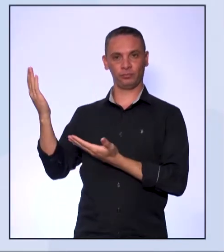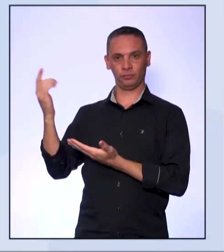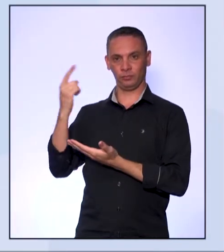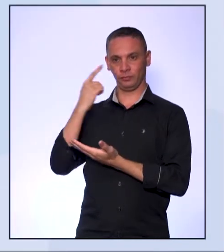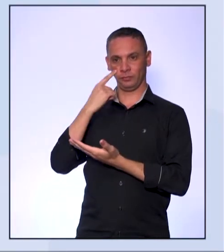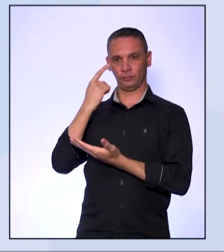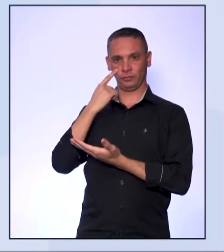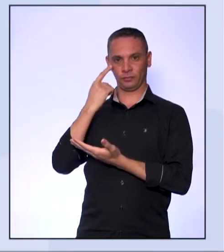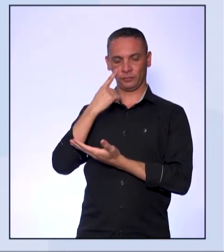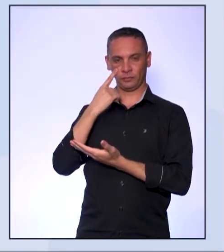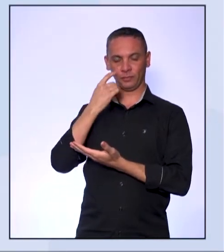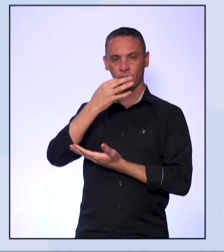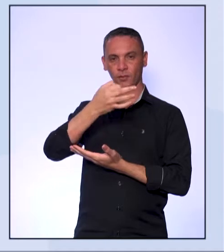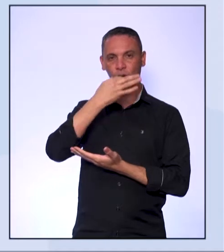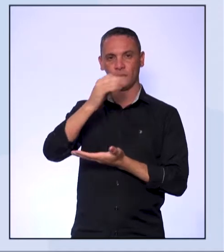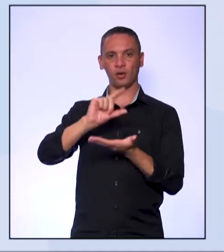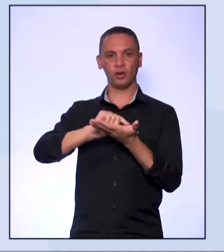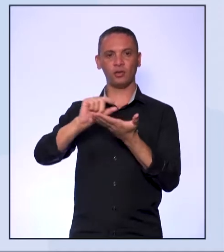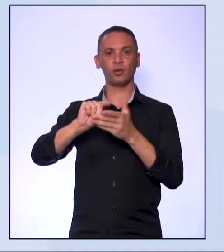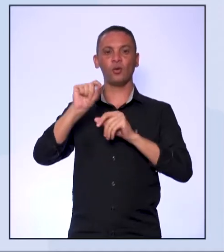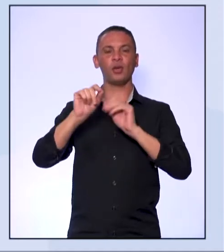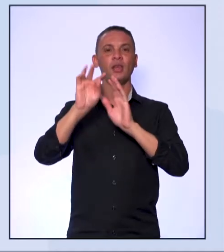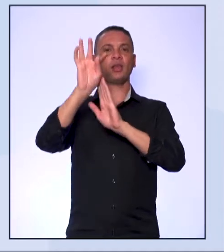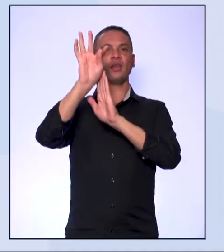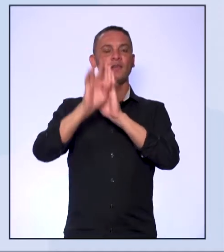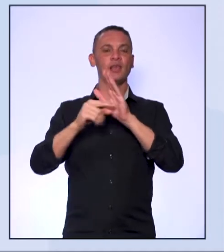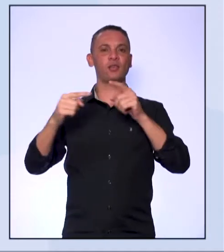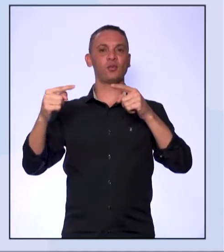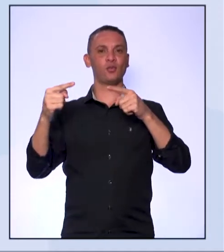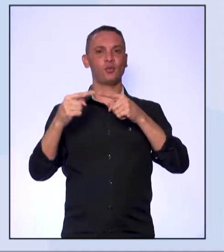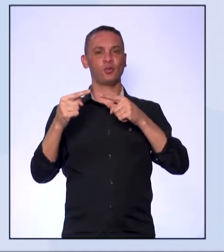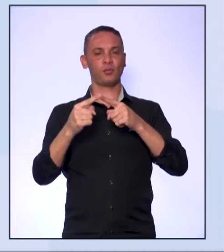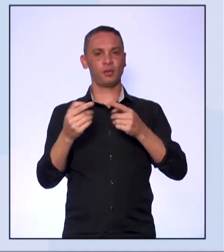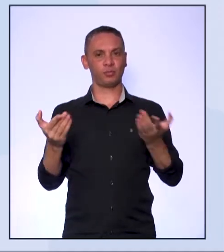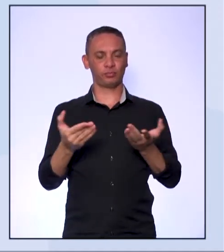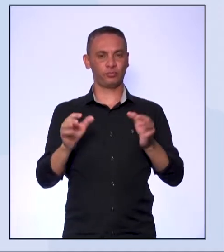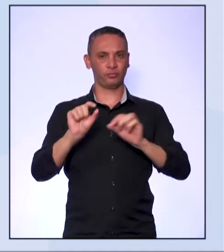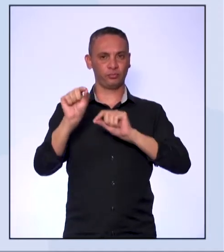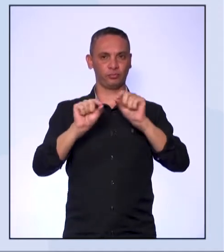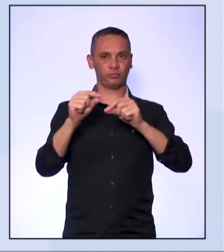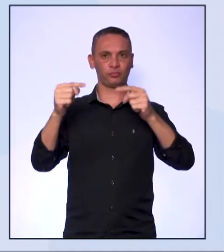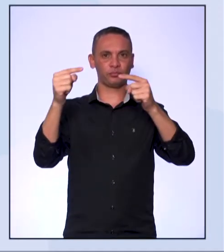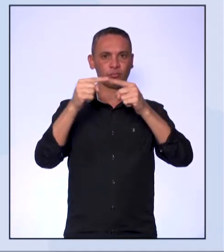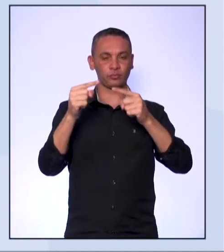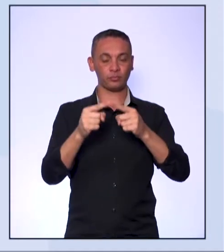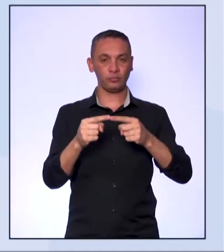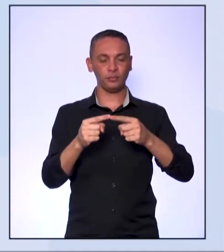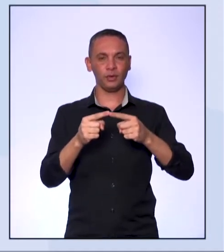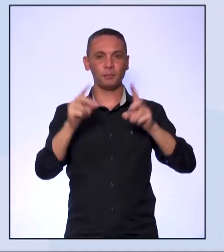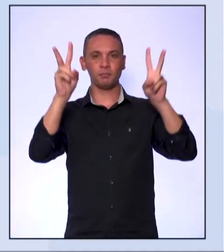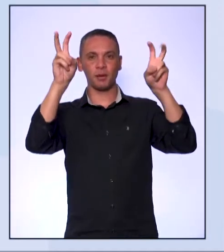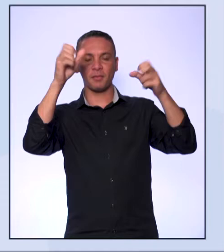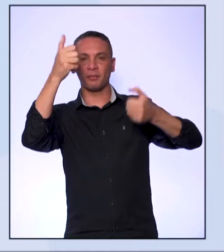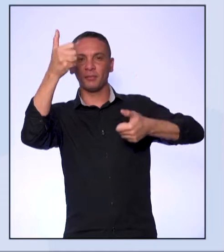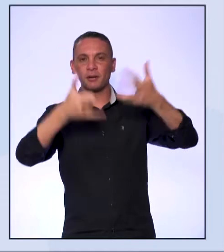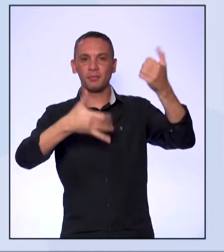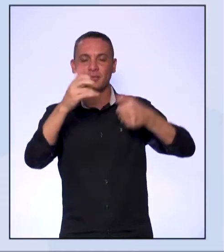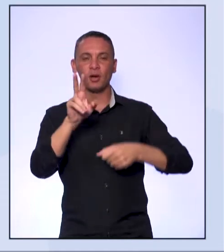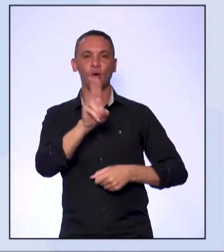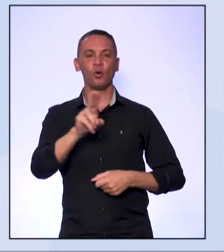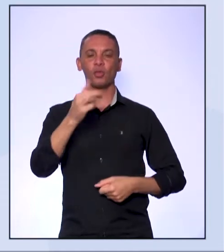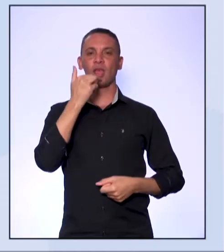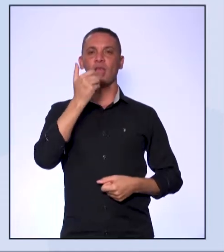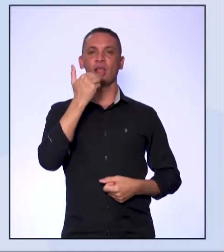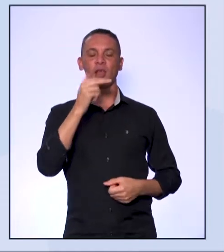artigo de opinião é um gênero textual, que é uma situação discursiva. Toda situação discursiva é a situação de uso da